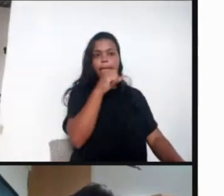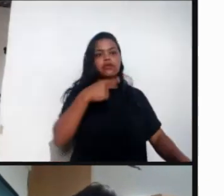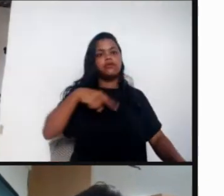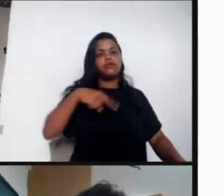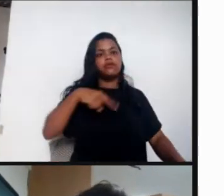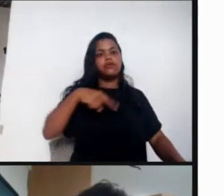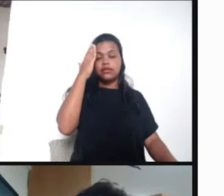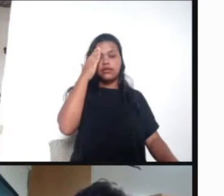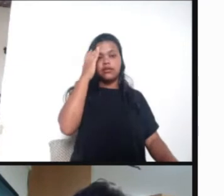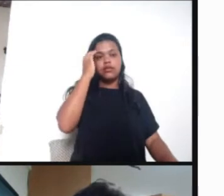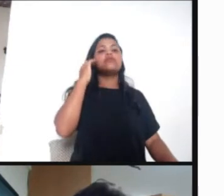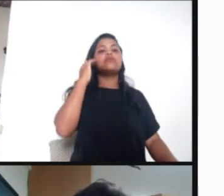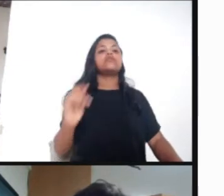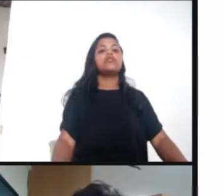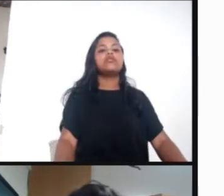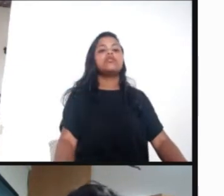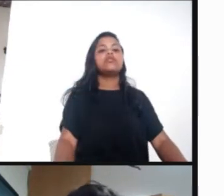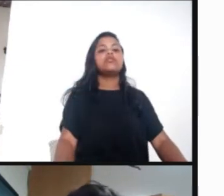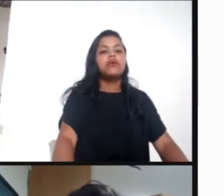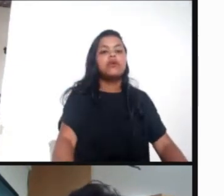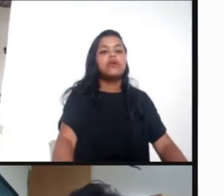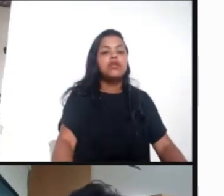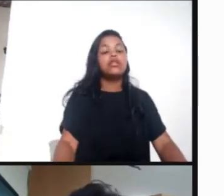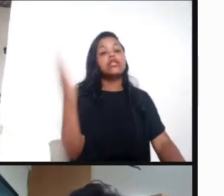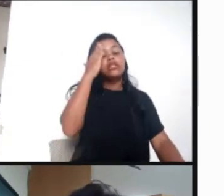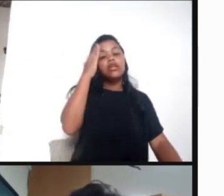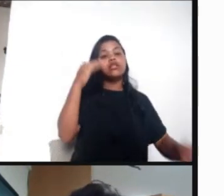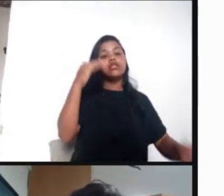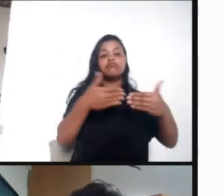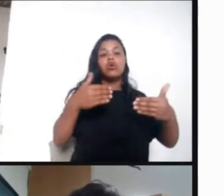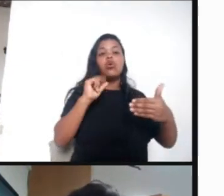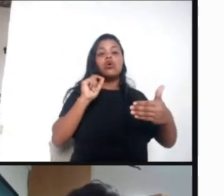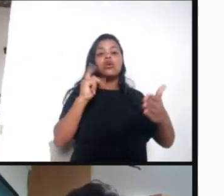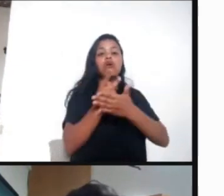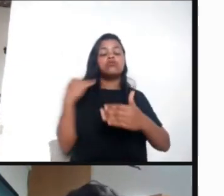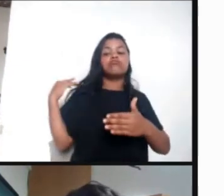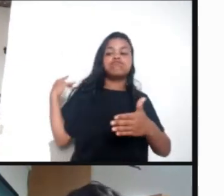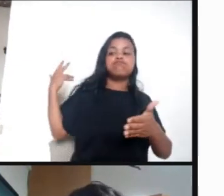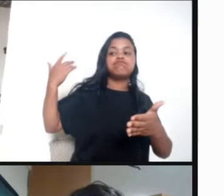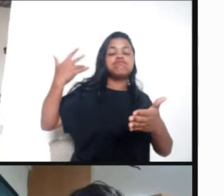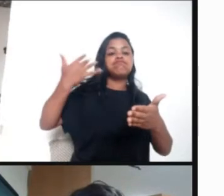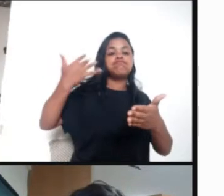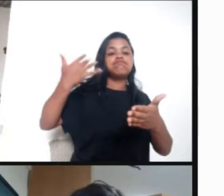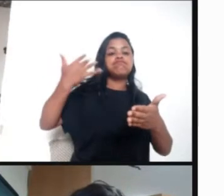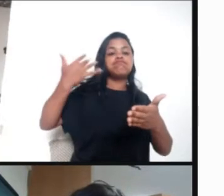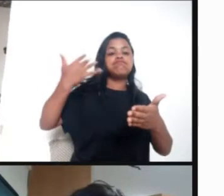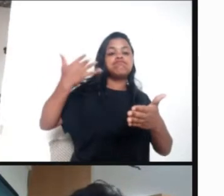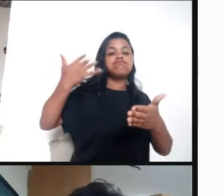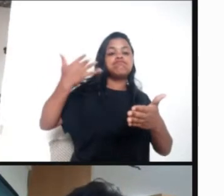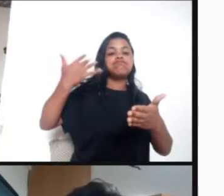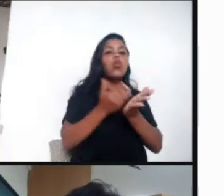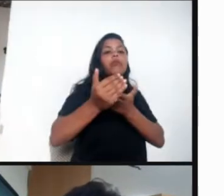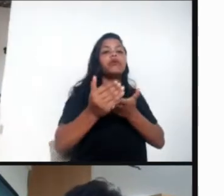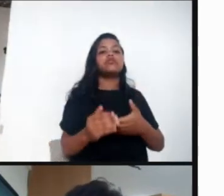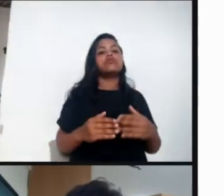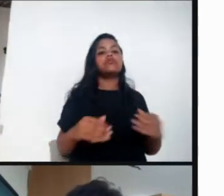faça uma thread aqui do que vem acontecendo, como começou toda essa busca por medicamentos. Então, a